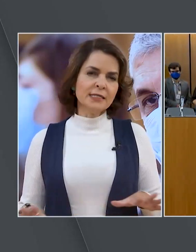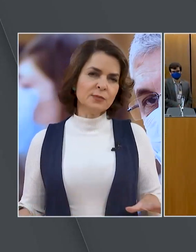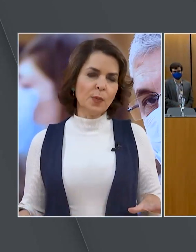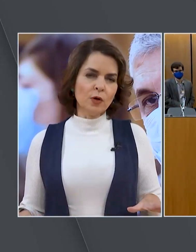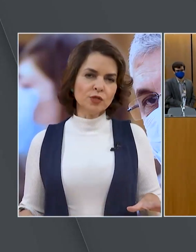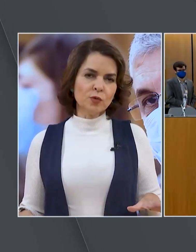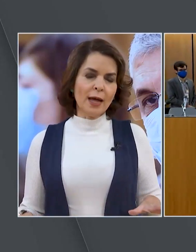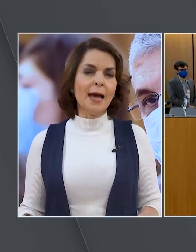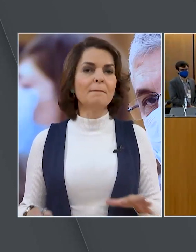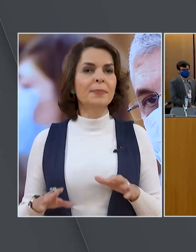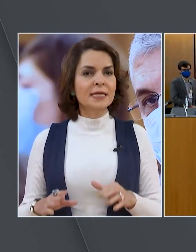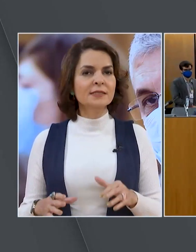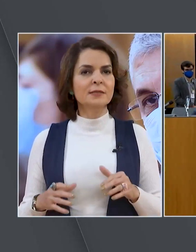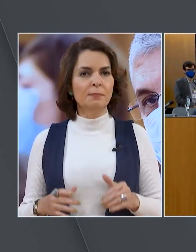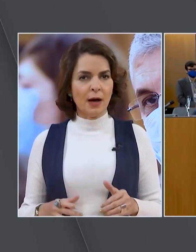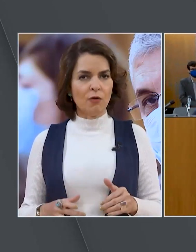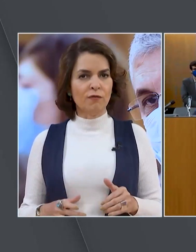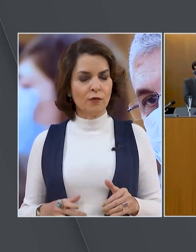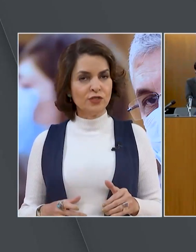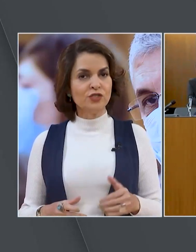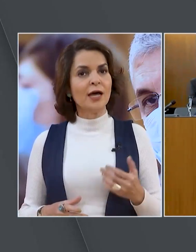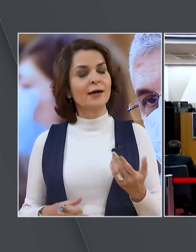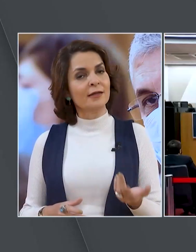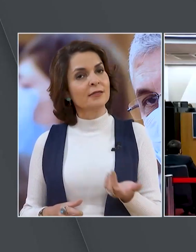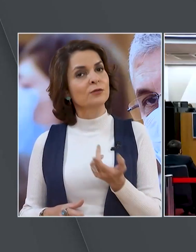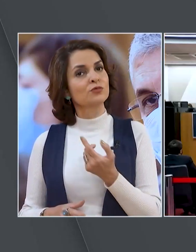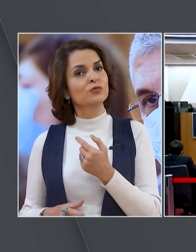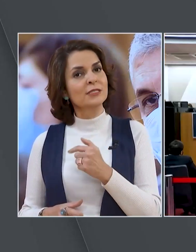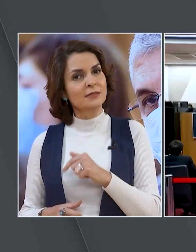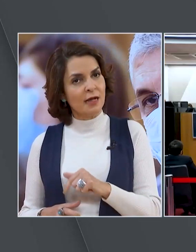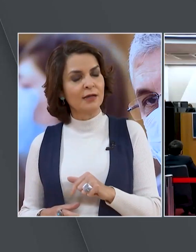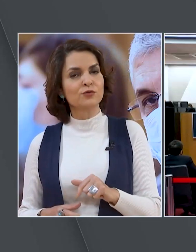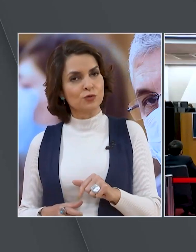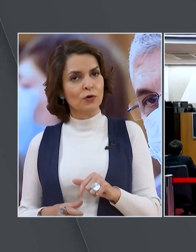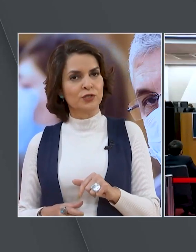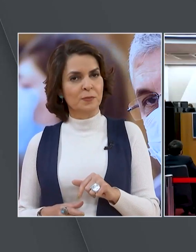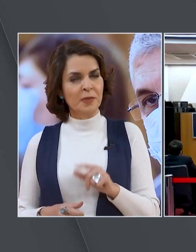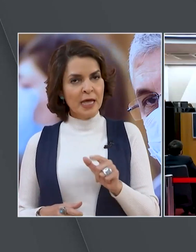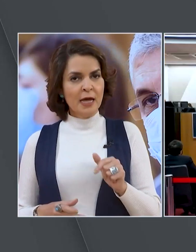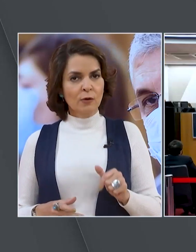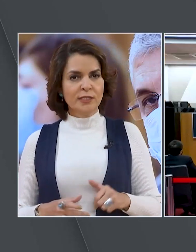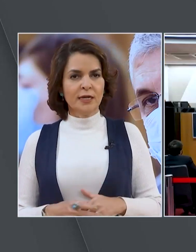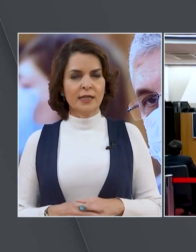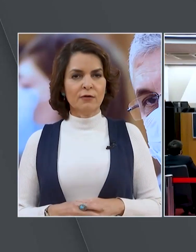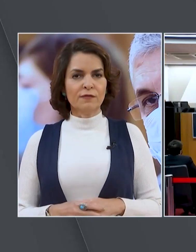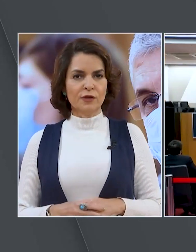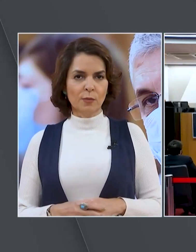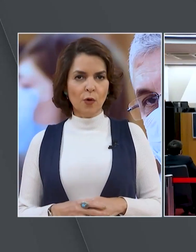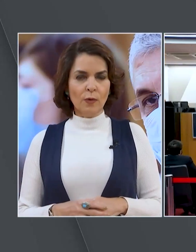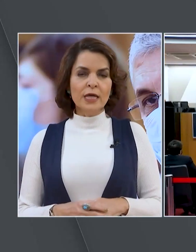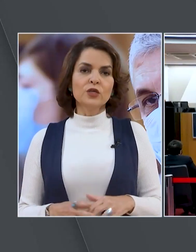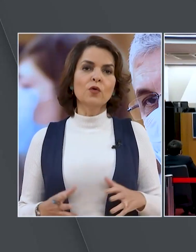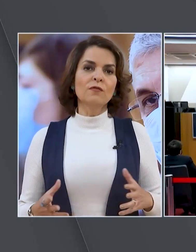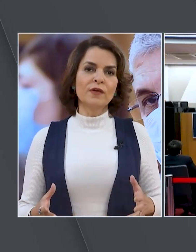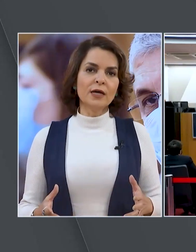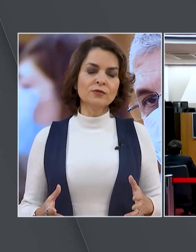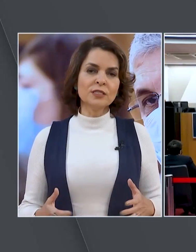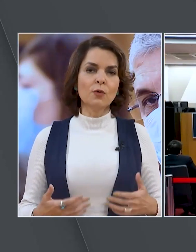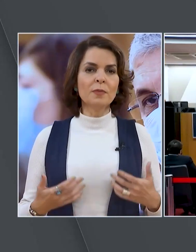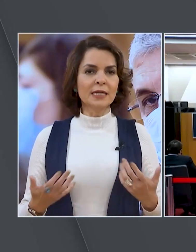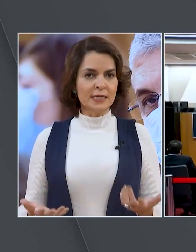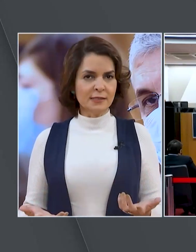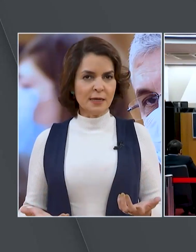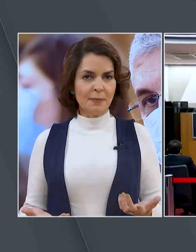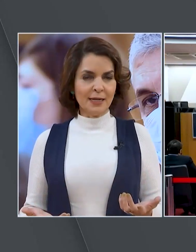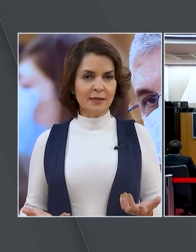Esse imposto é a principal fonte de arrecadação dos estados hoje. O secretário afirmou que o governo